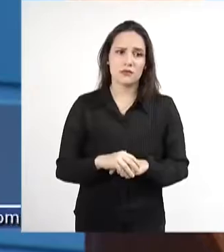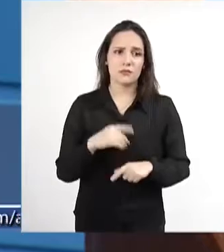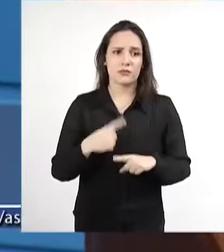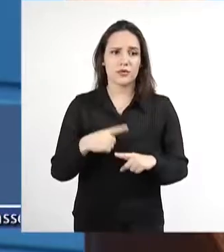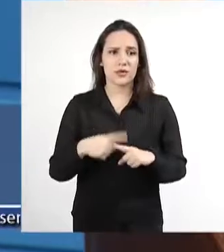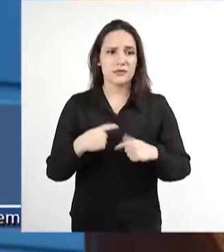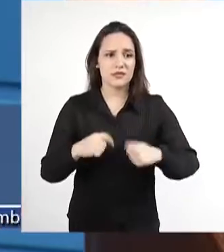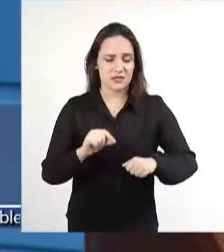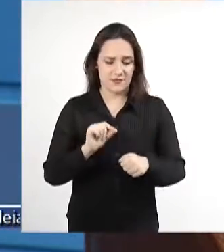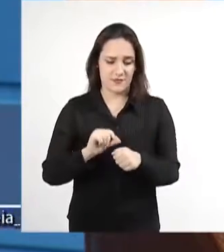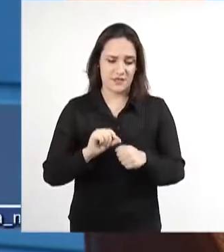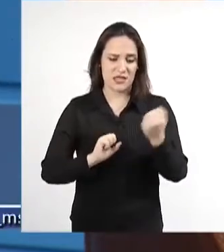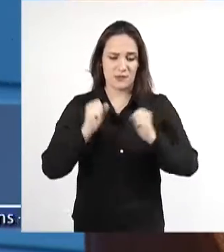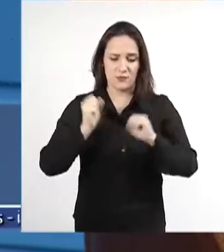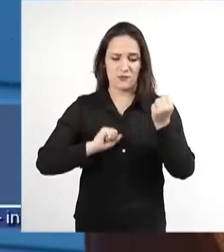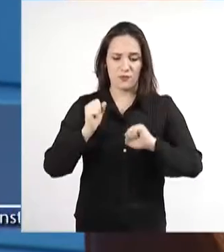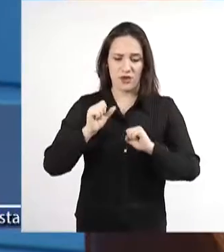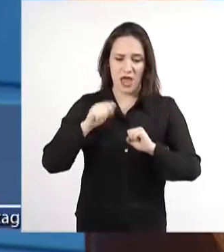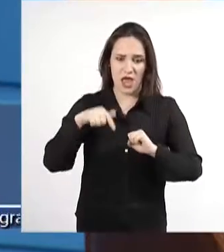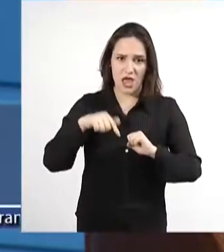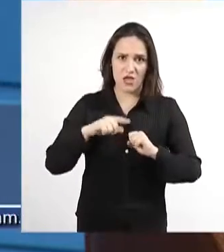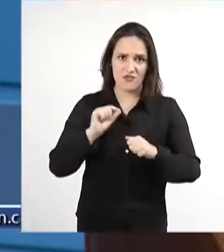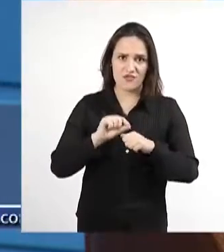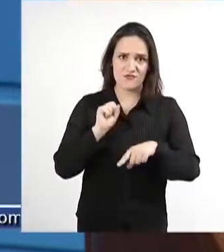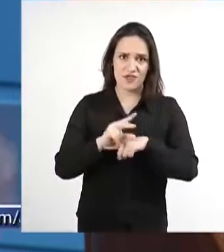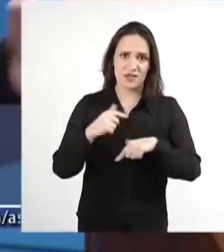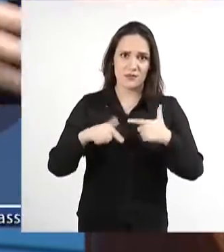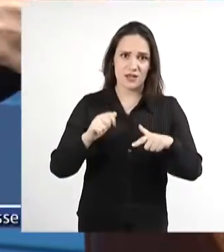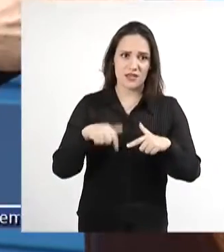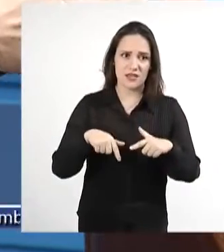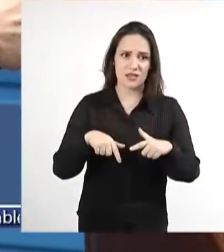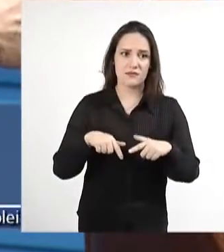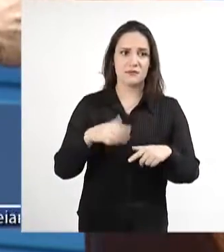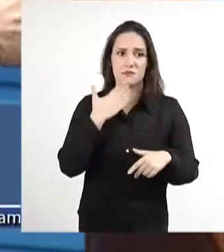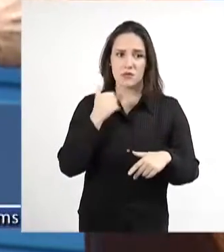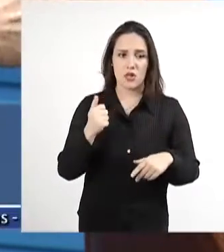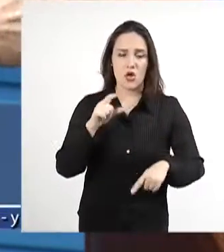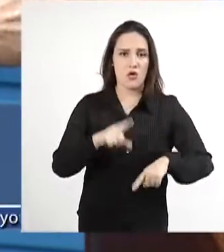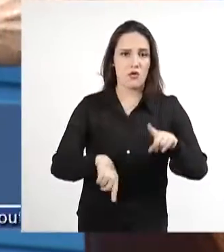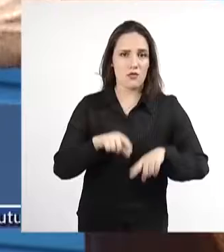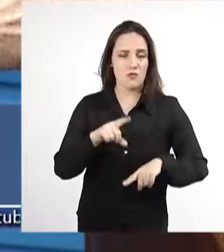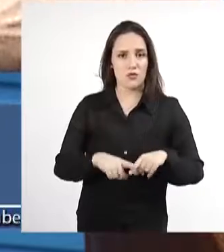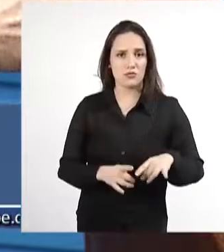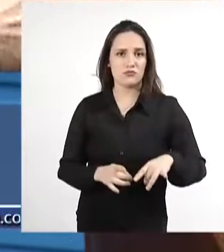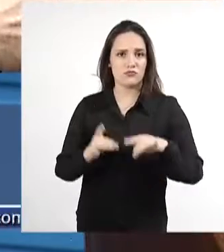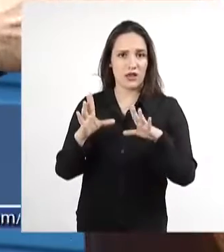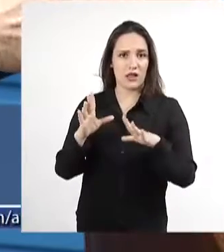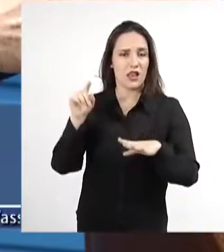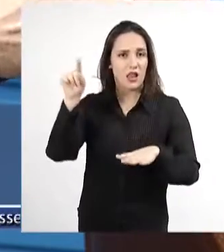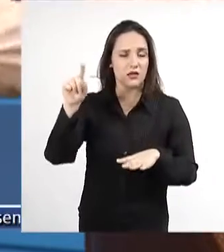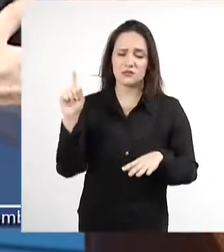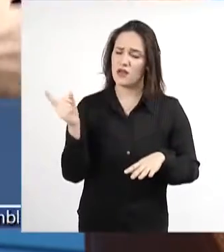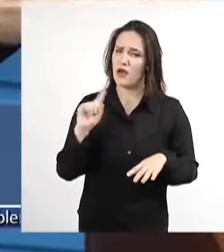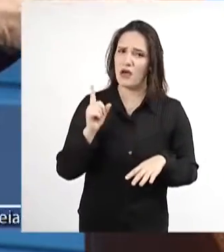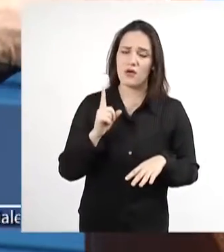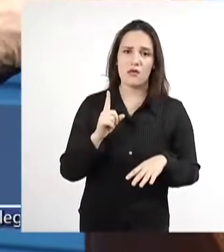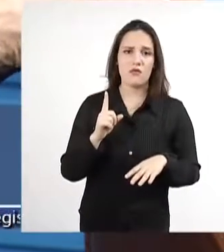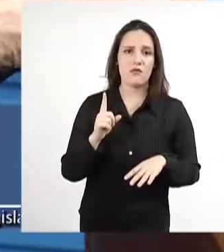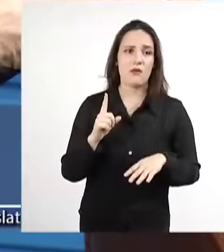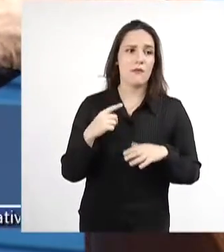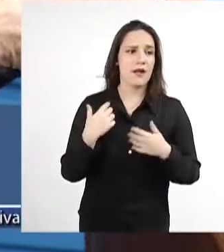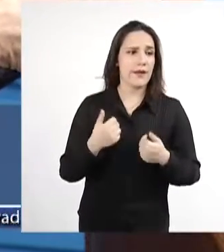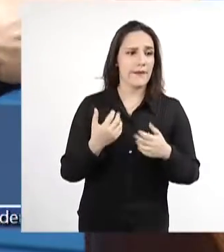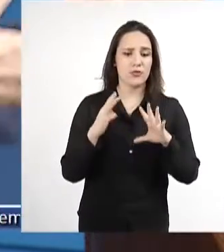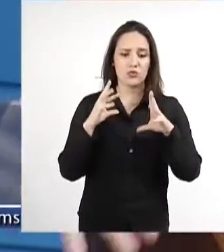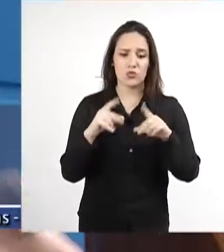casa aqui, que é agregar valor aos nossos produtos, nós estamos fazendo com que o produto agregue valor lá fora, todas as indústrias